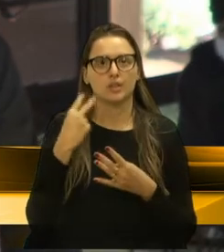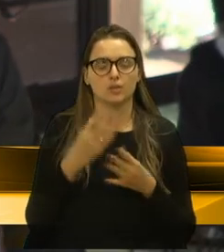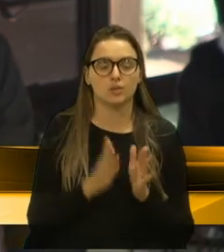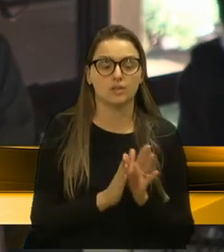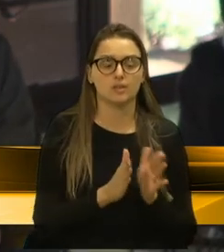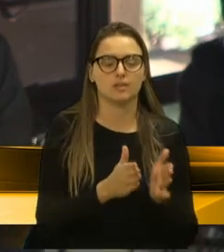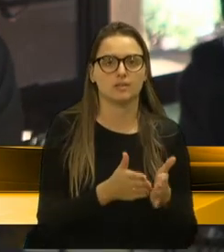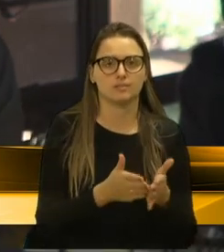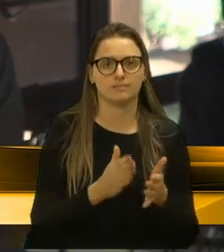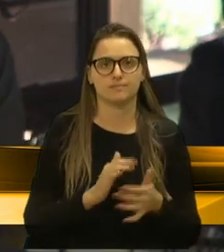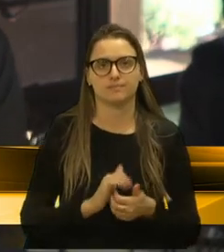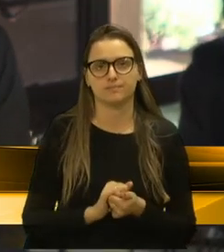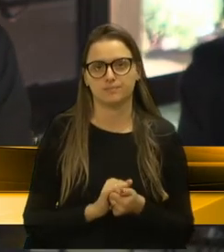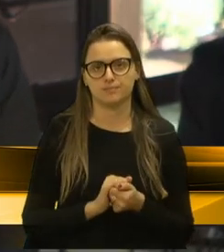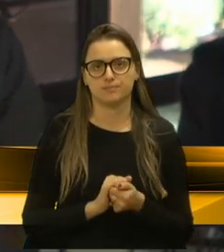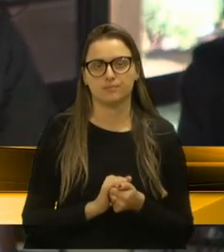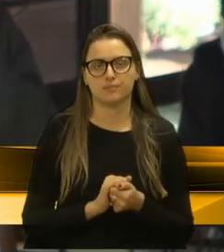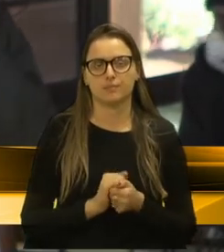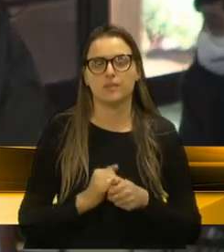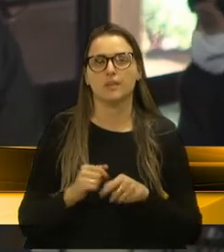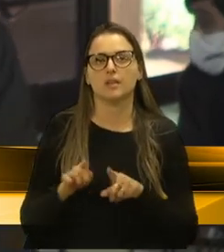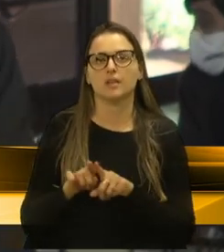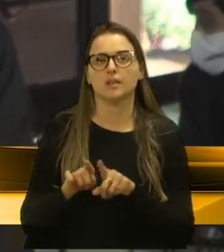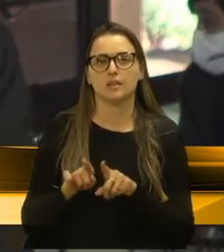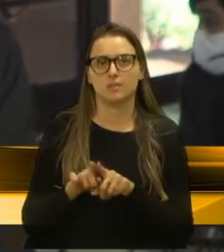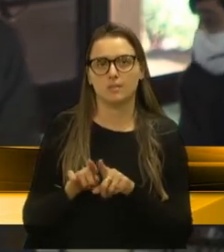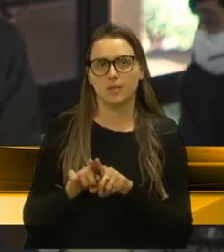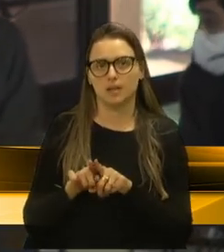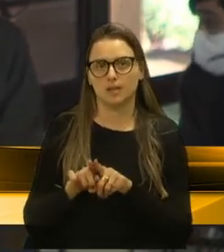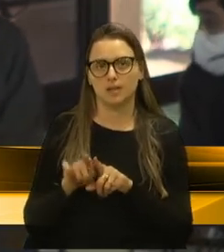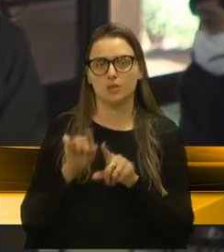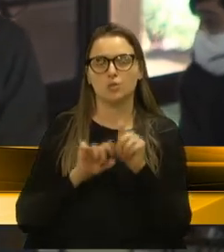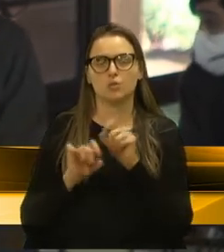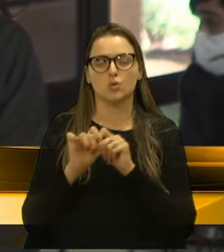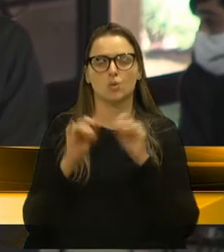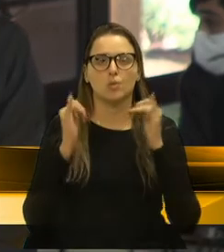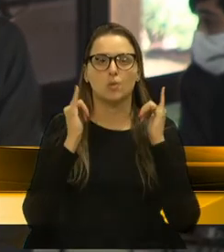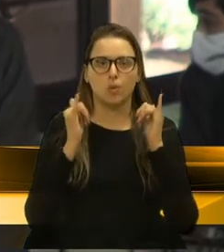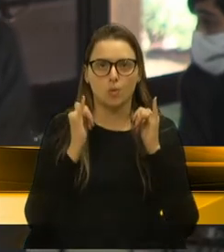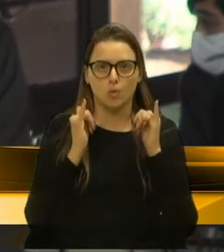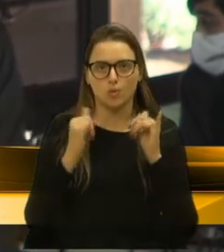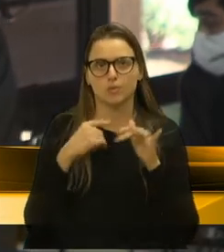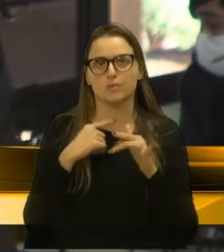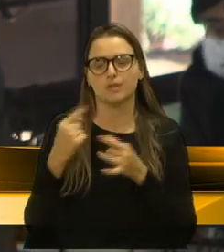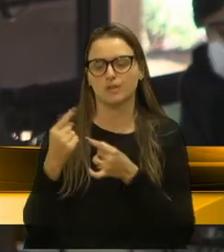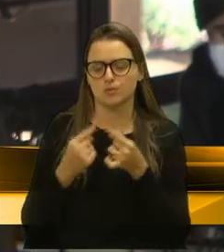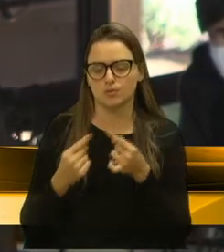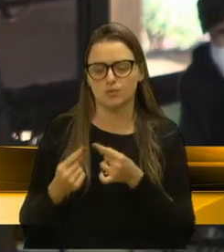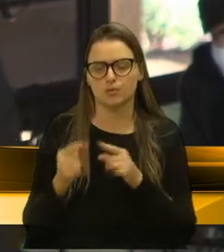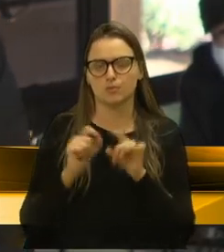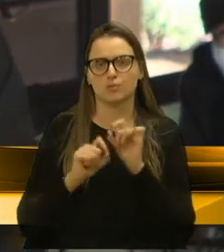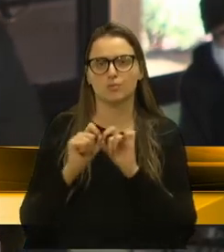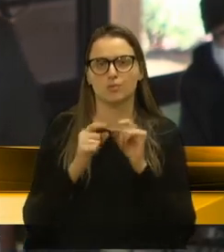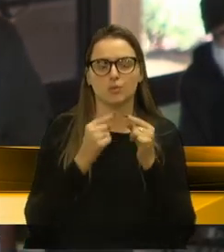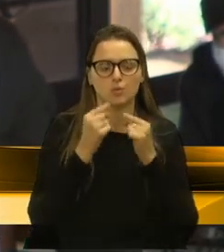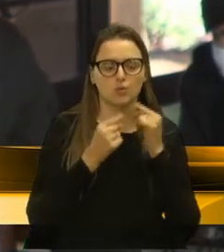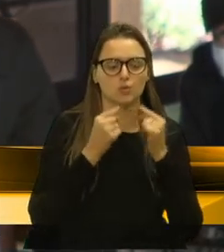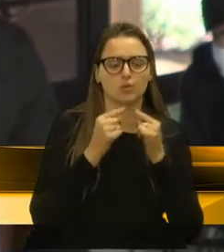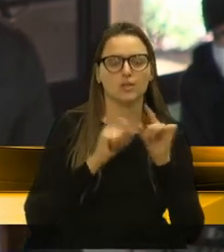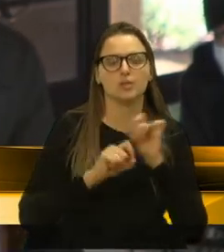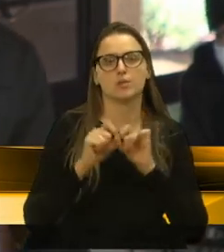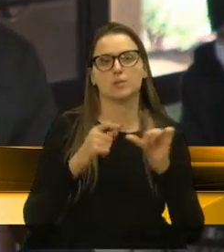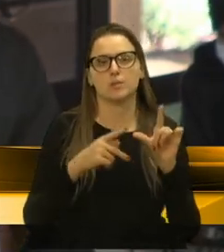comissão. E além das votações também, o assunto também que era dúvidas era sobre as